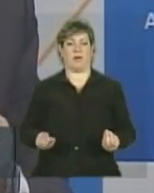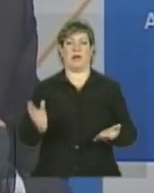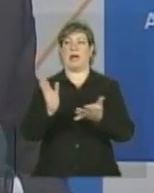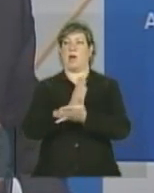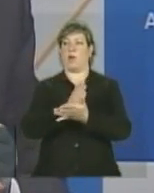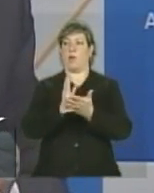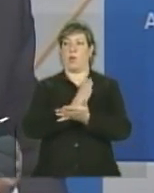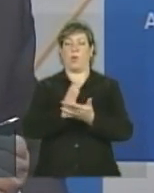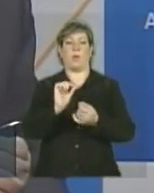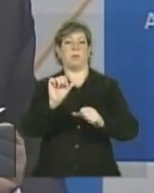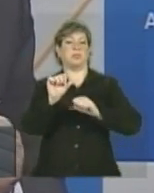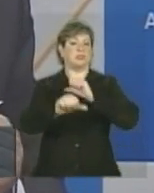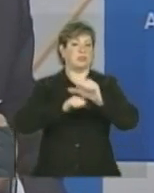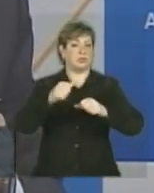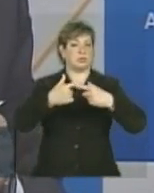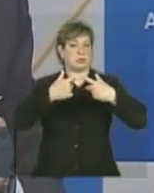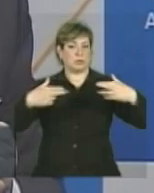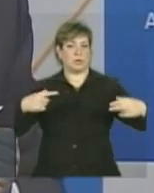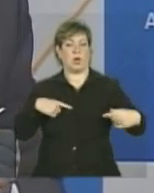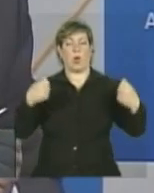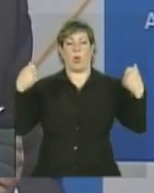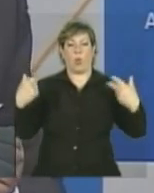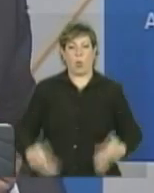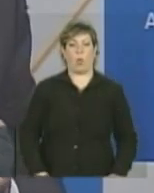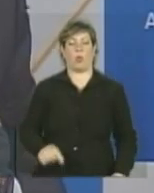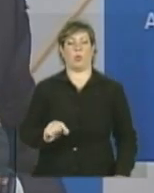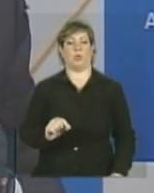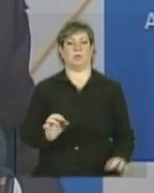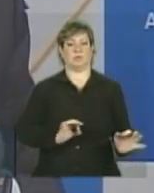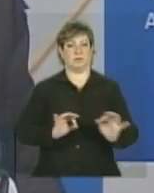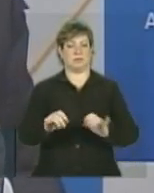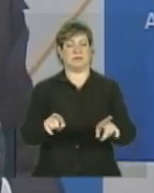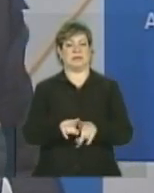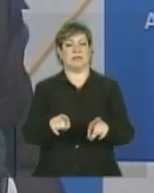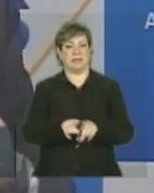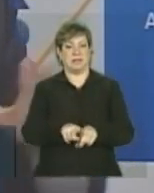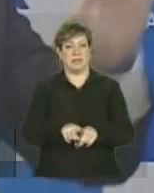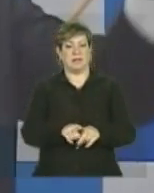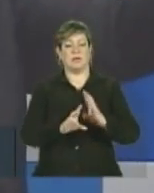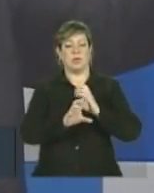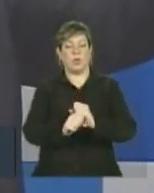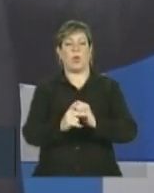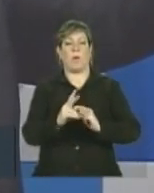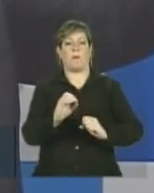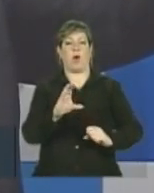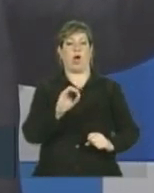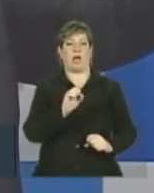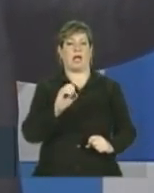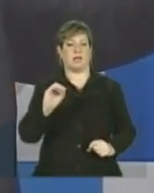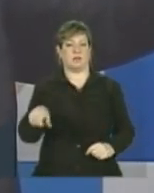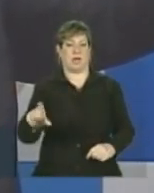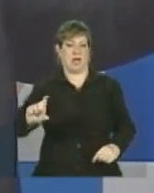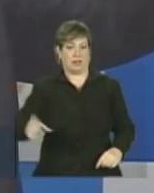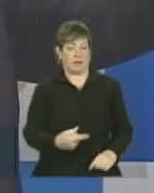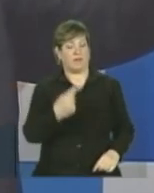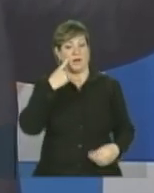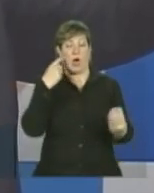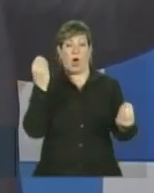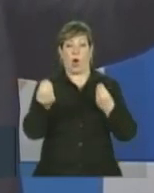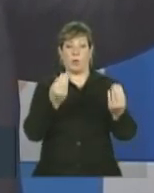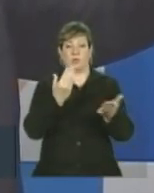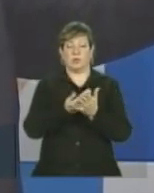algumas mudanças no nosso custo administrativo e de processamento no cartão, e no futuro estamos avaliando a possibilidade de descer